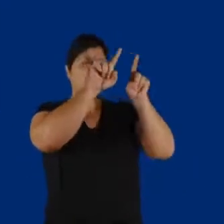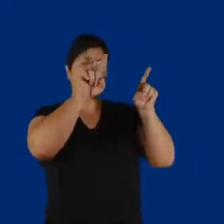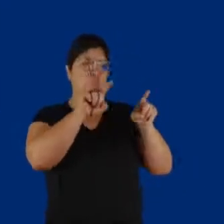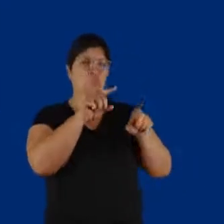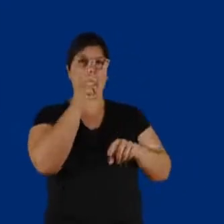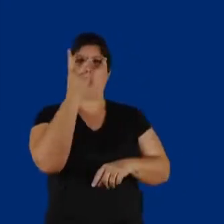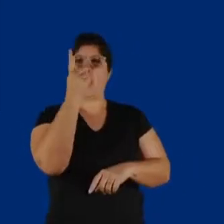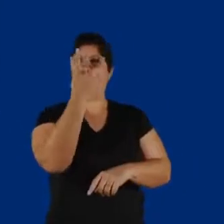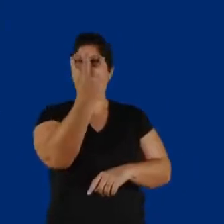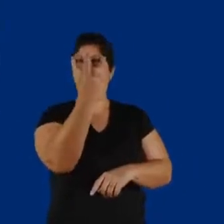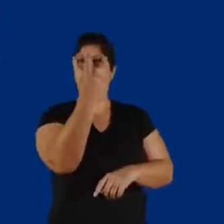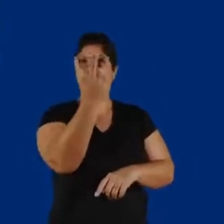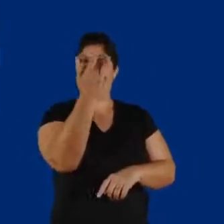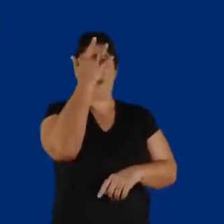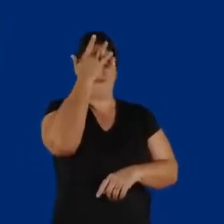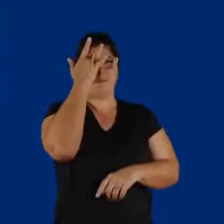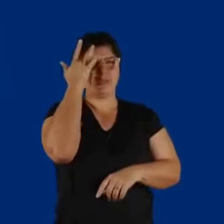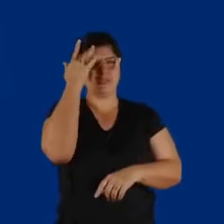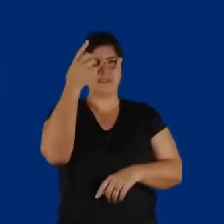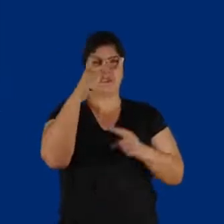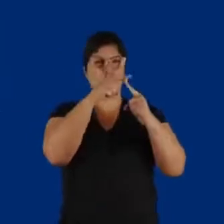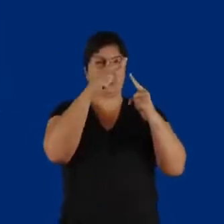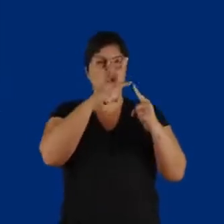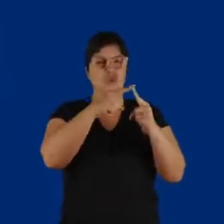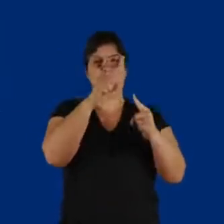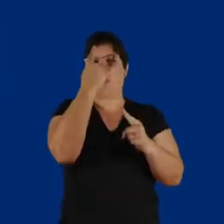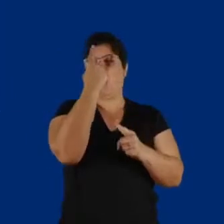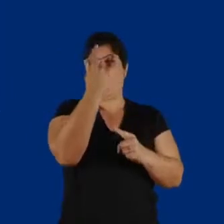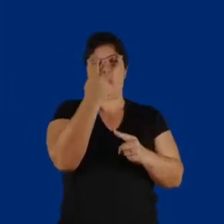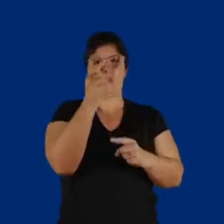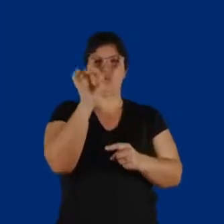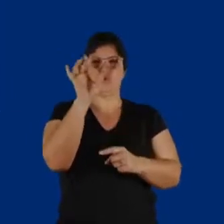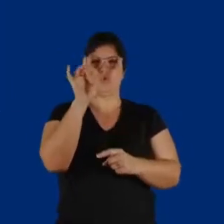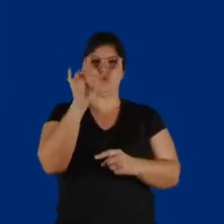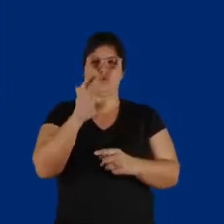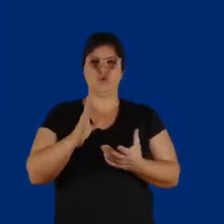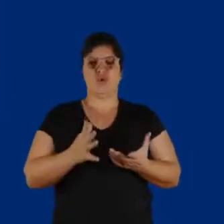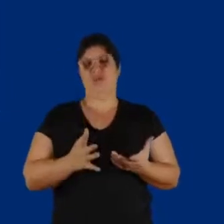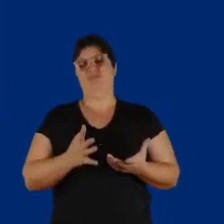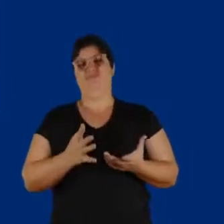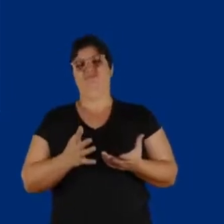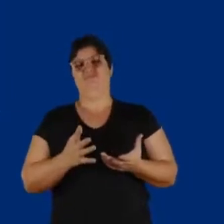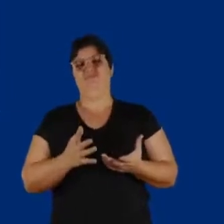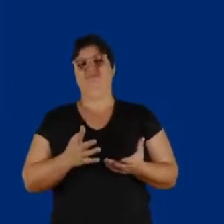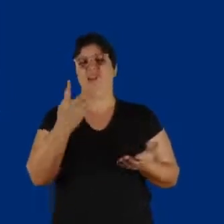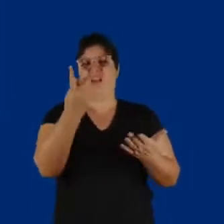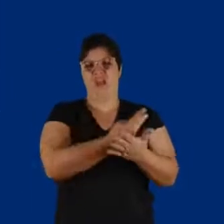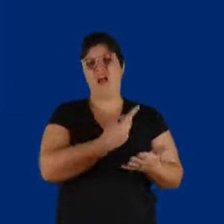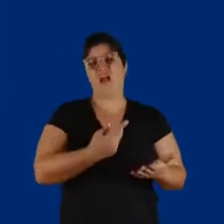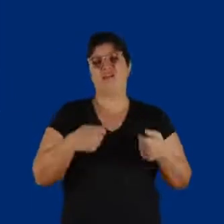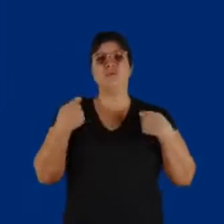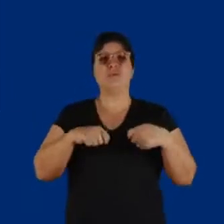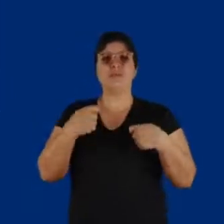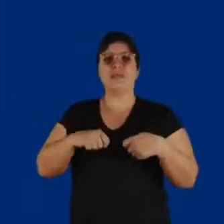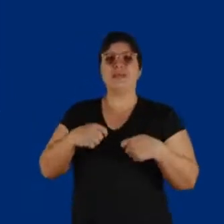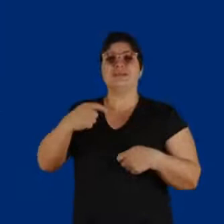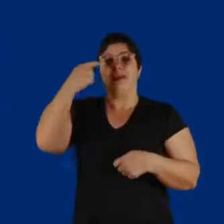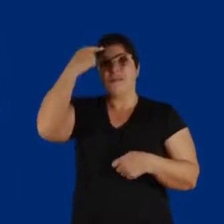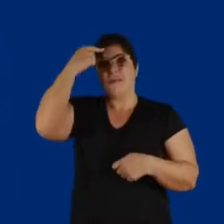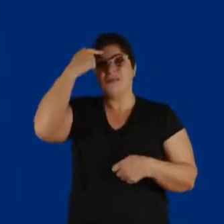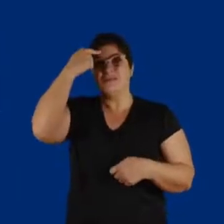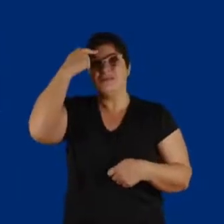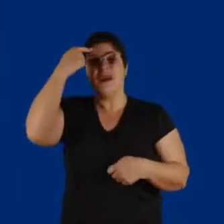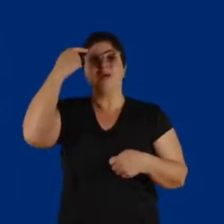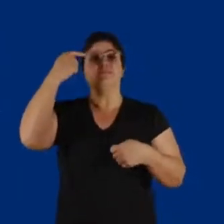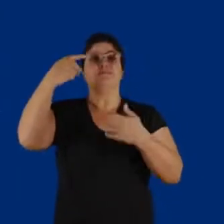é isso que diz a psiquiatria transcultural. Então, nós também precisamos nos curar em relação à psiquiatria.